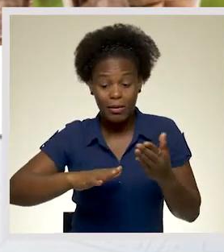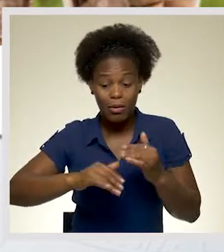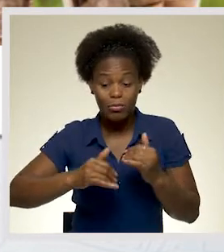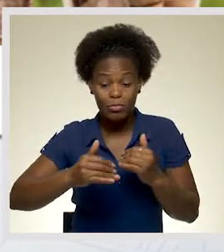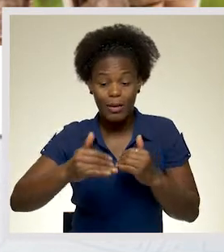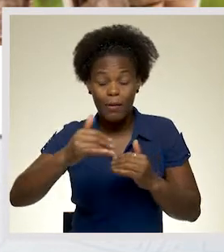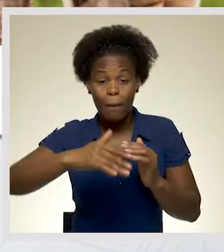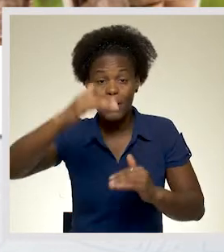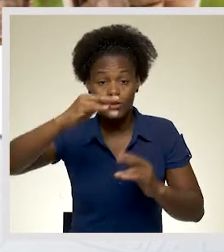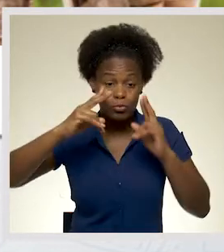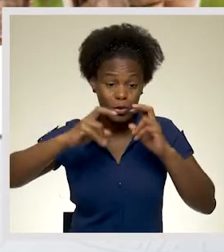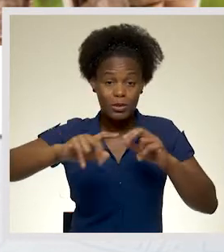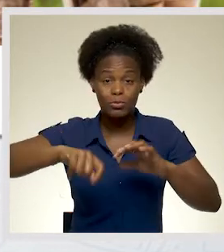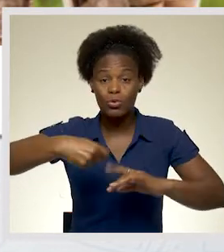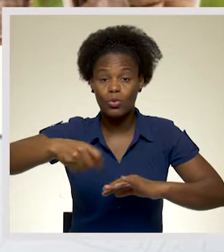dos recursos naturais,